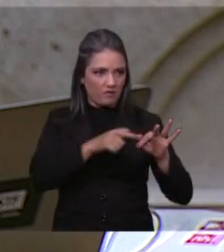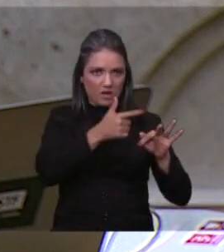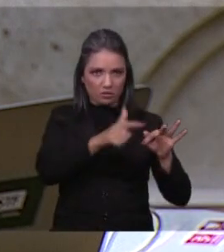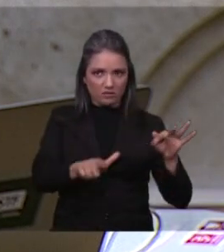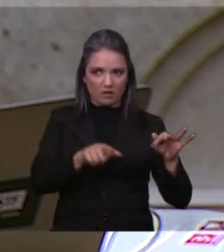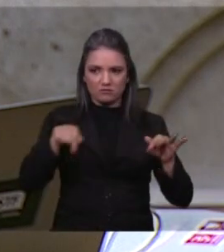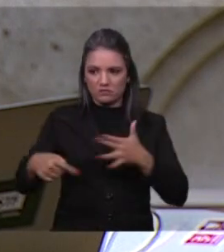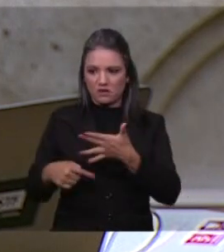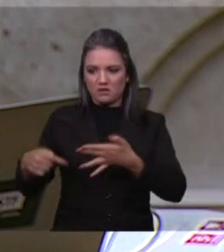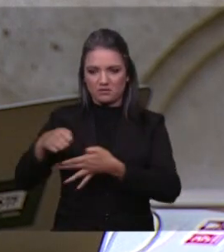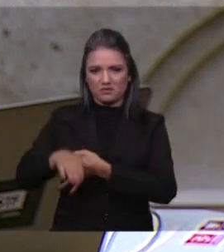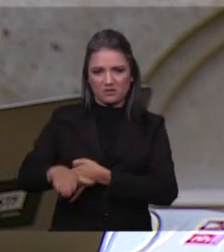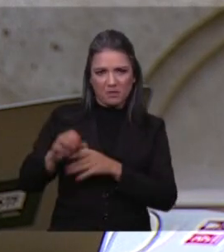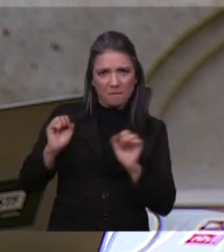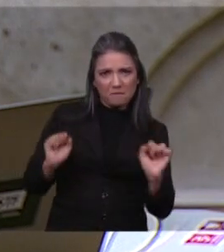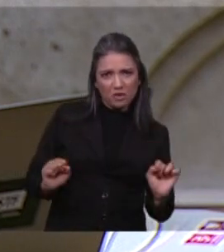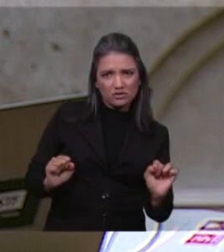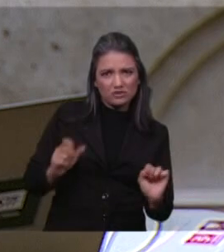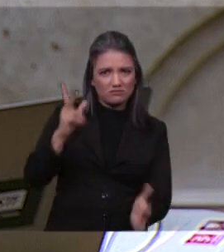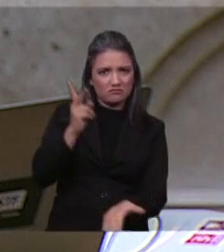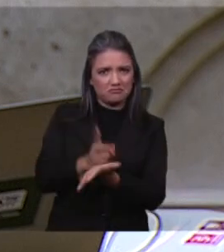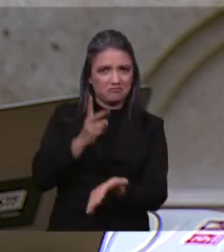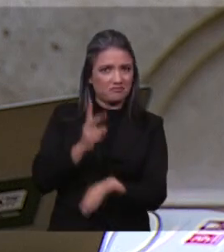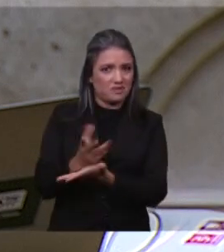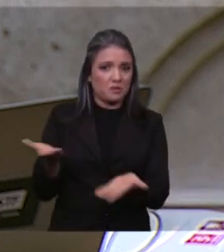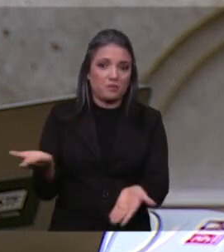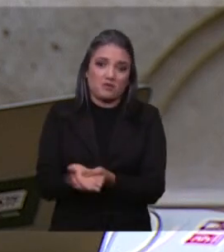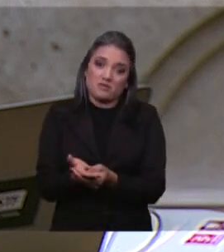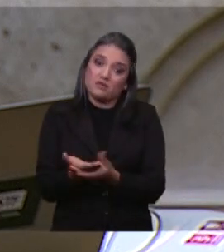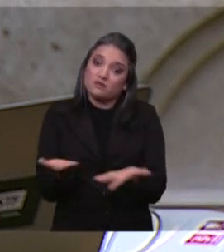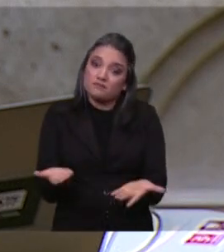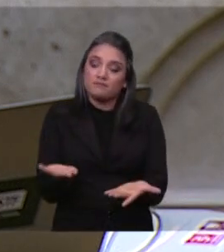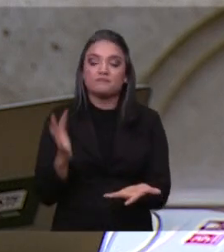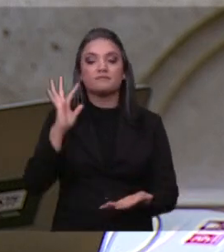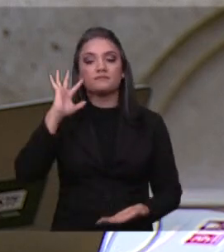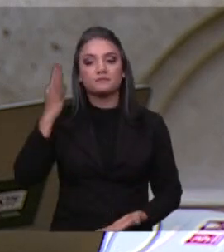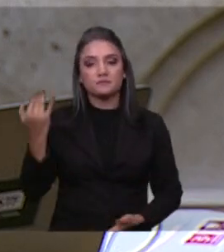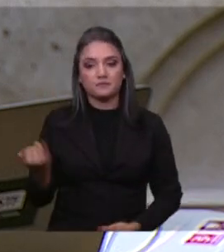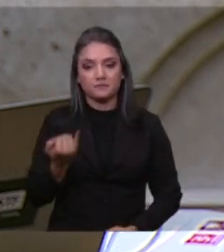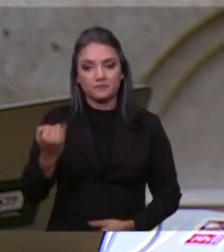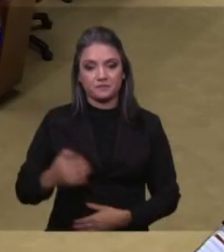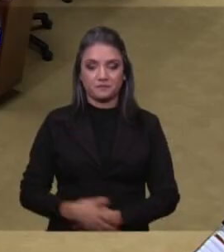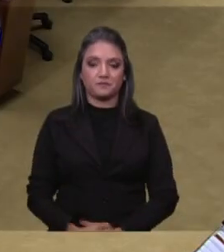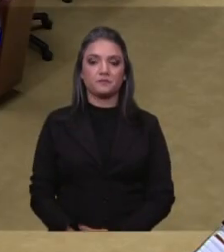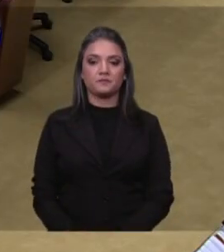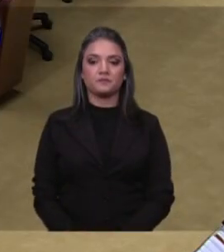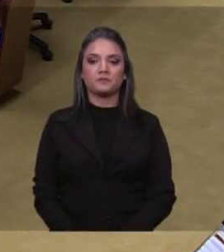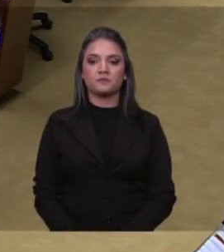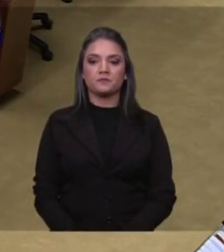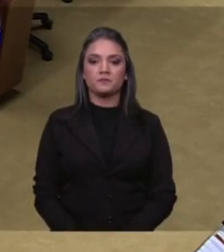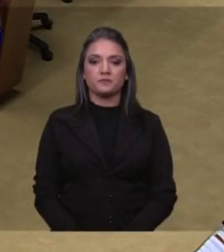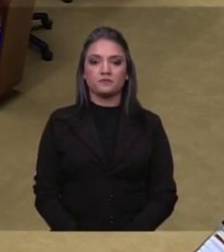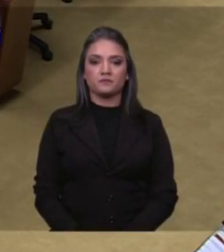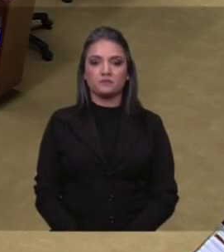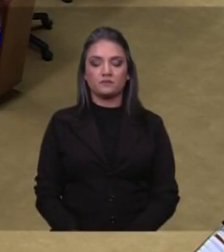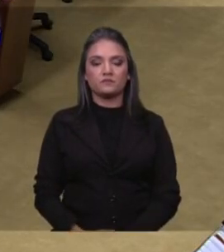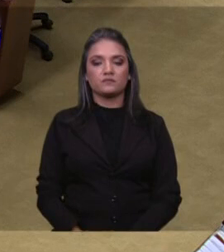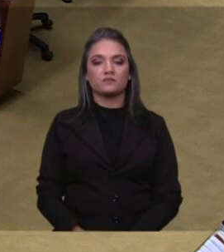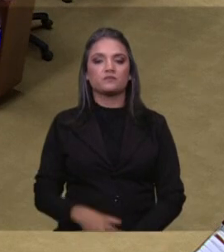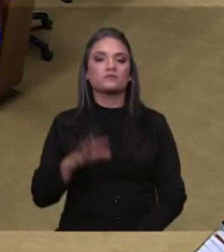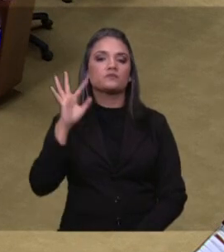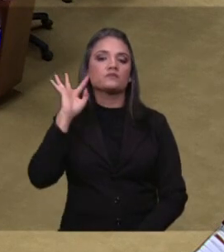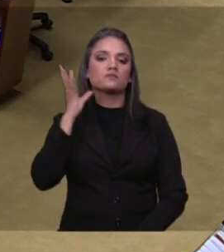na repercussão geral do mesmo objeto? Considero que essa é uma decisão importante. Pois não, ministro Dias Toffoli. Senhor presidente, para usar uma expressão